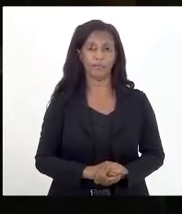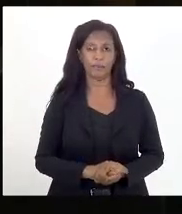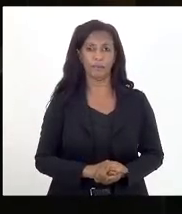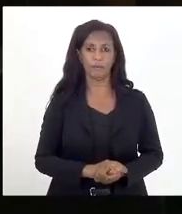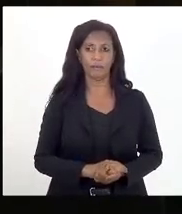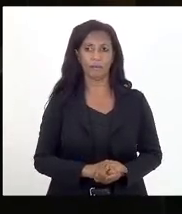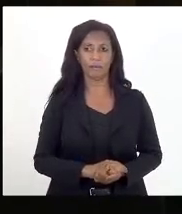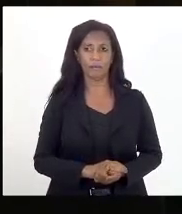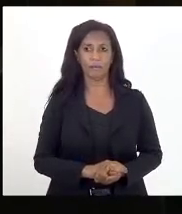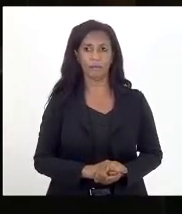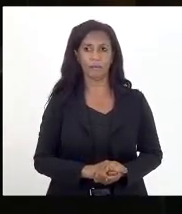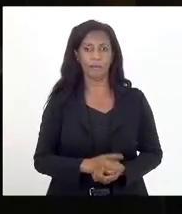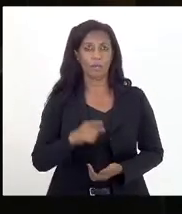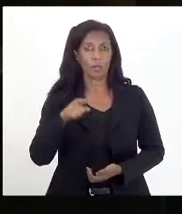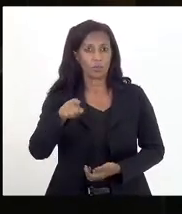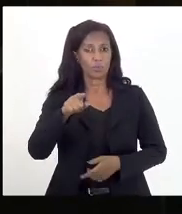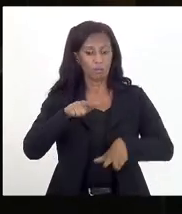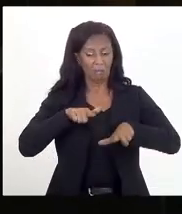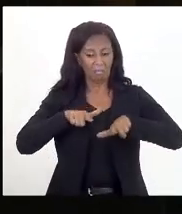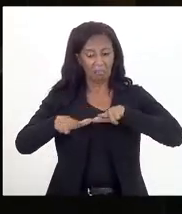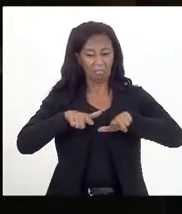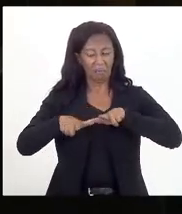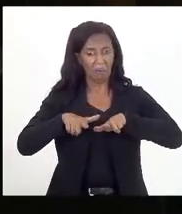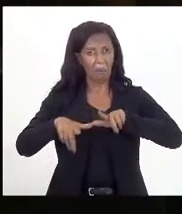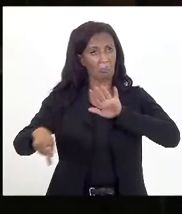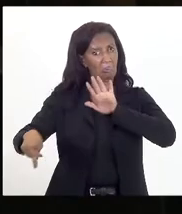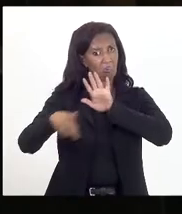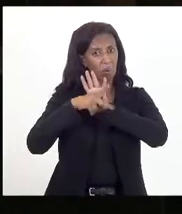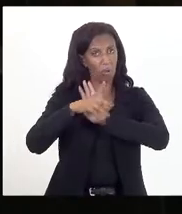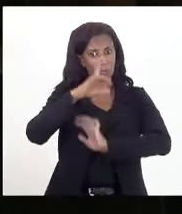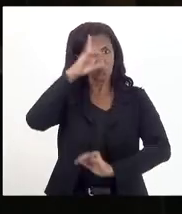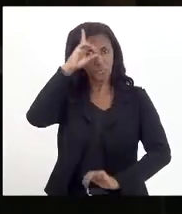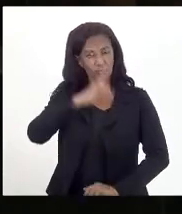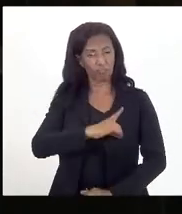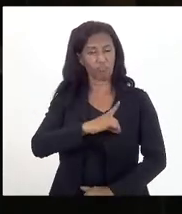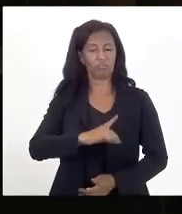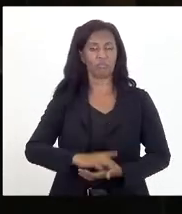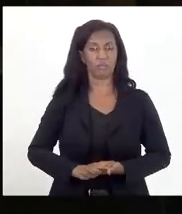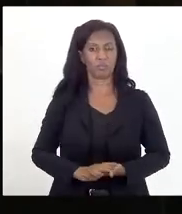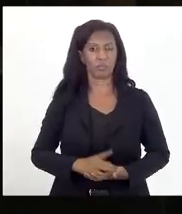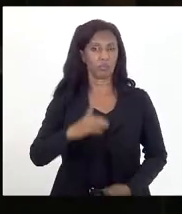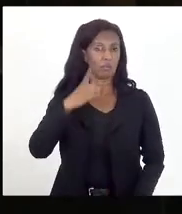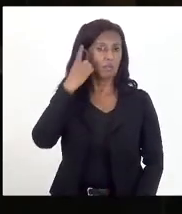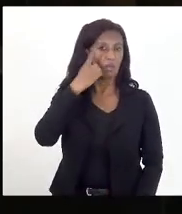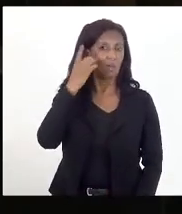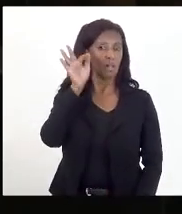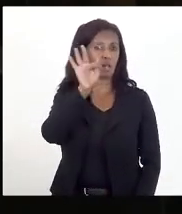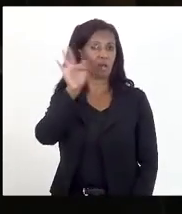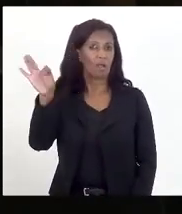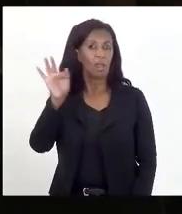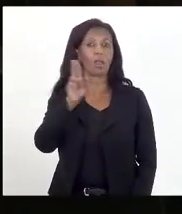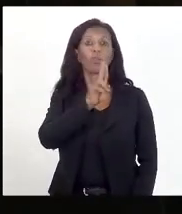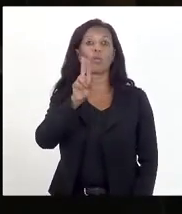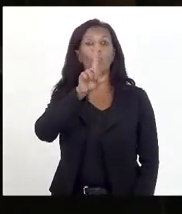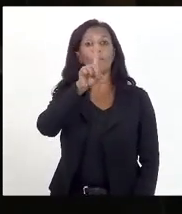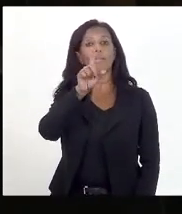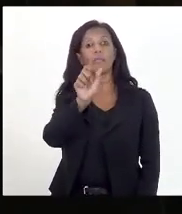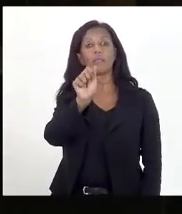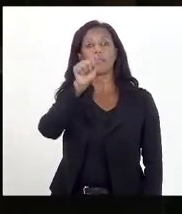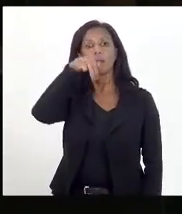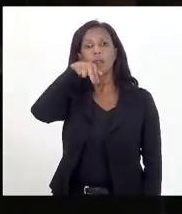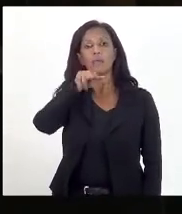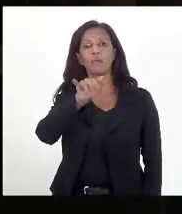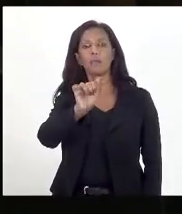no pleno gozo dos seus direitos e o deputado federal chamado Daniel Silveira